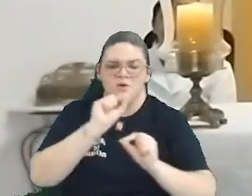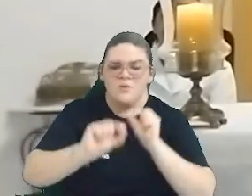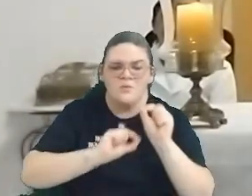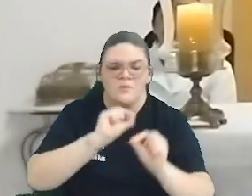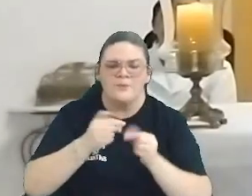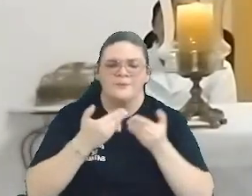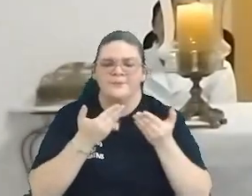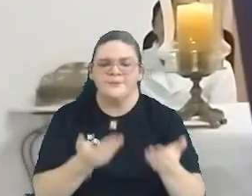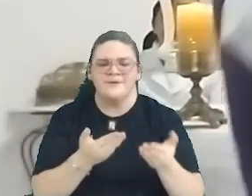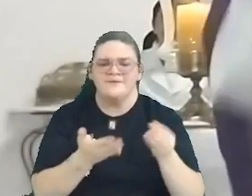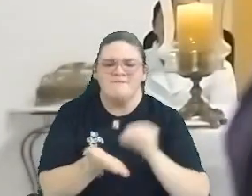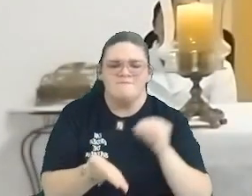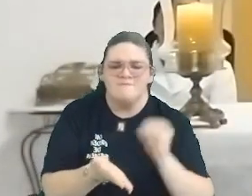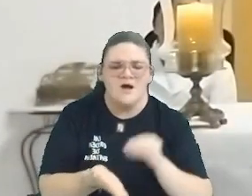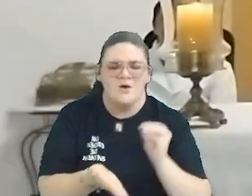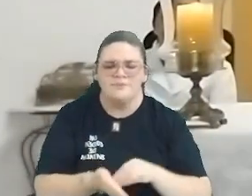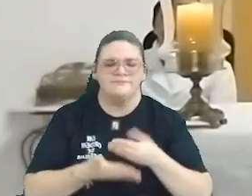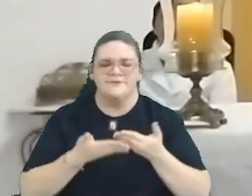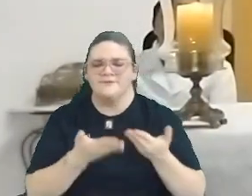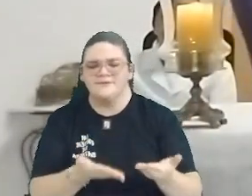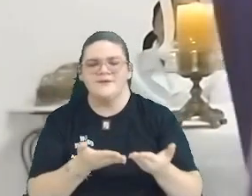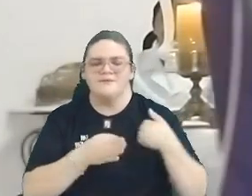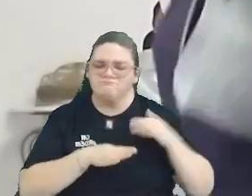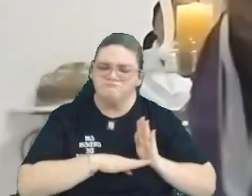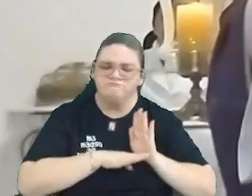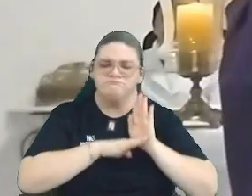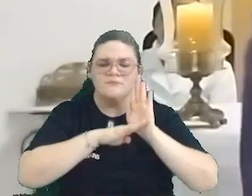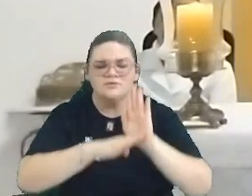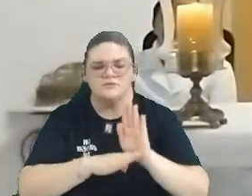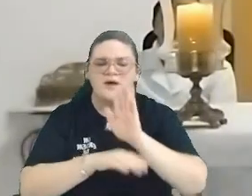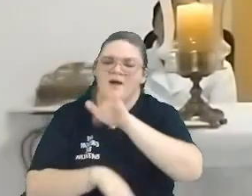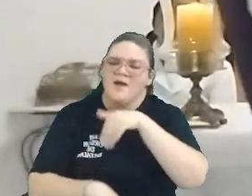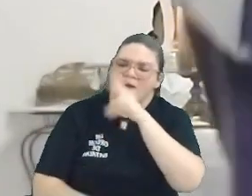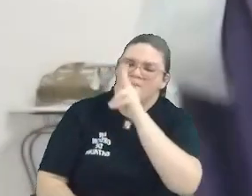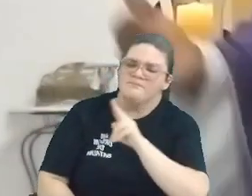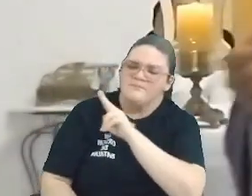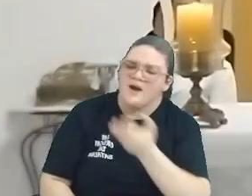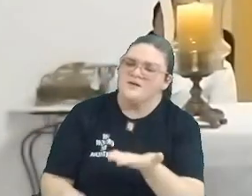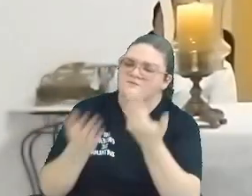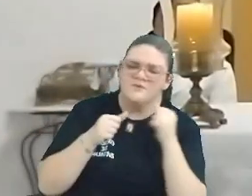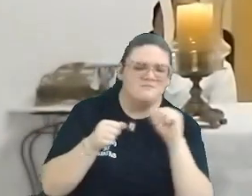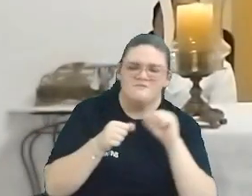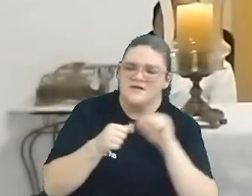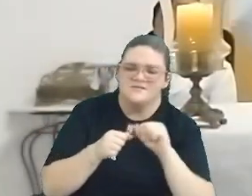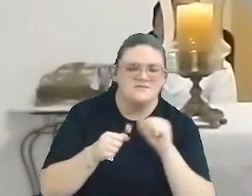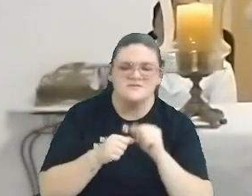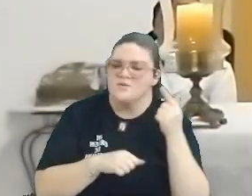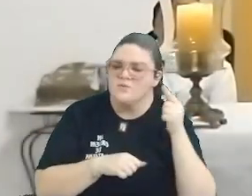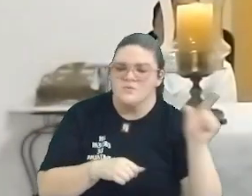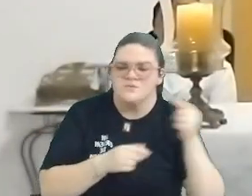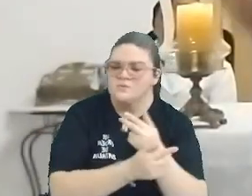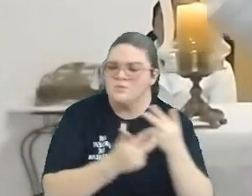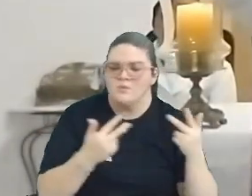necessita. Deve também procurar o padre: padre, vamos fazer isso, padre, vamos fazer aquilo, porque